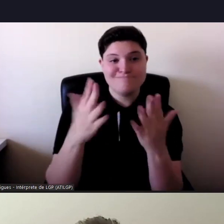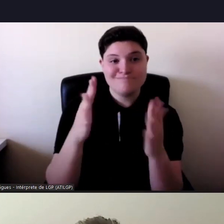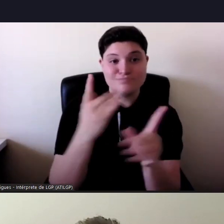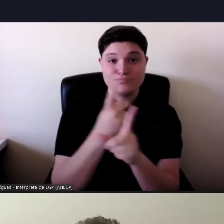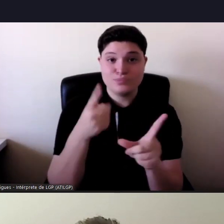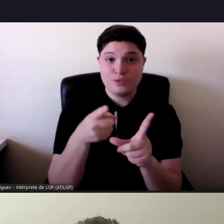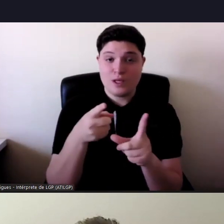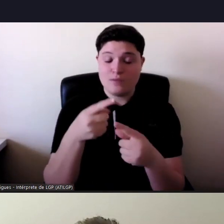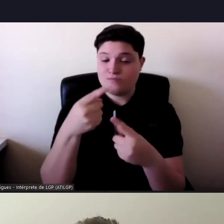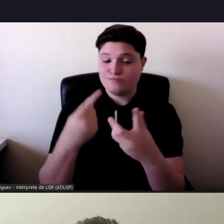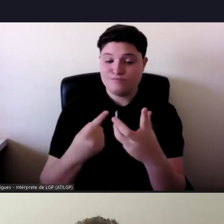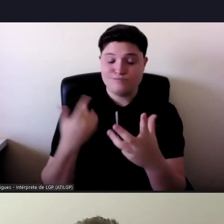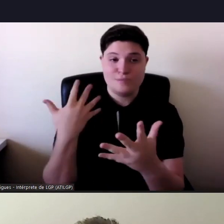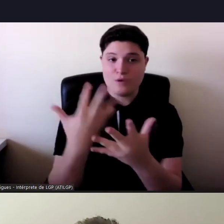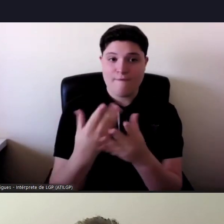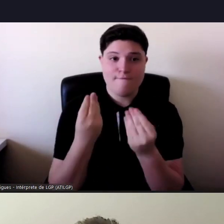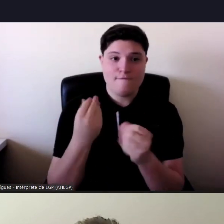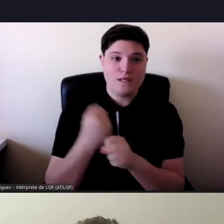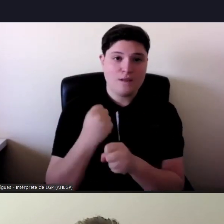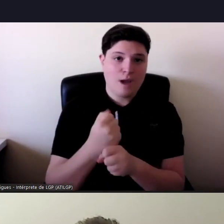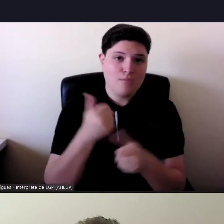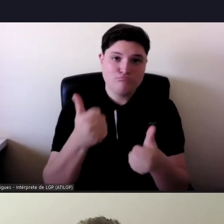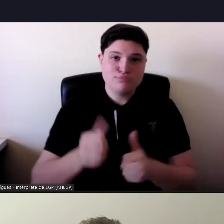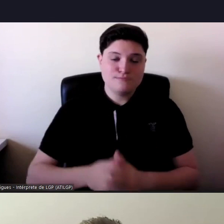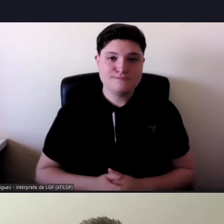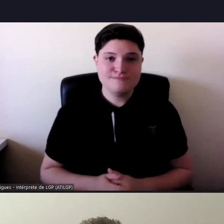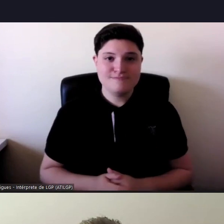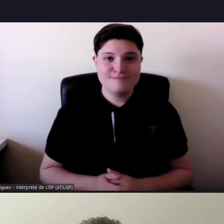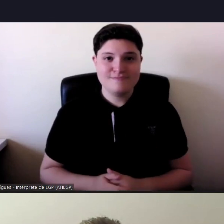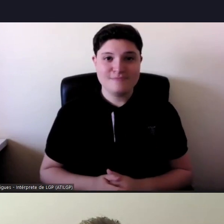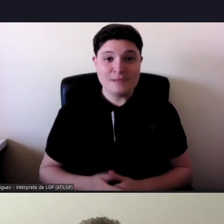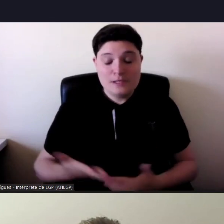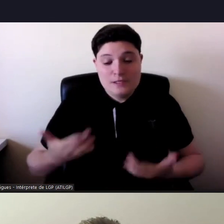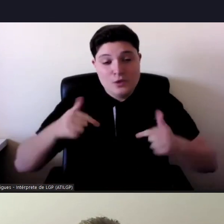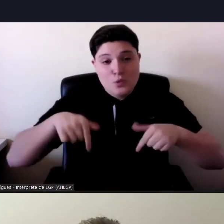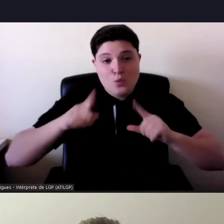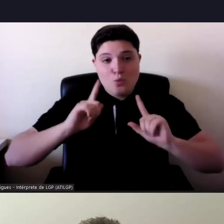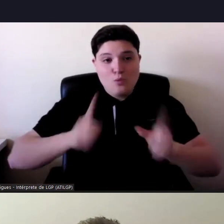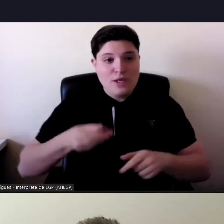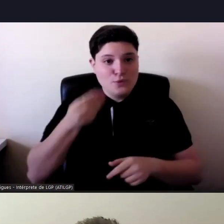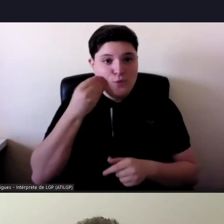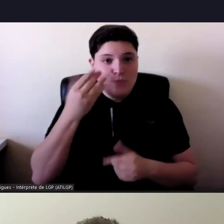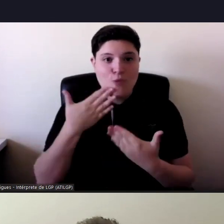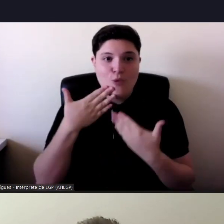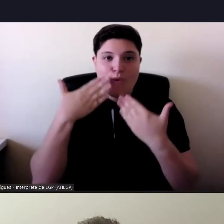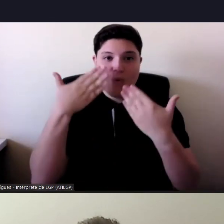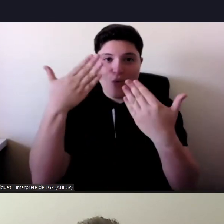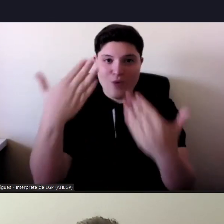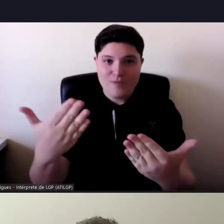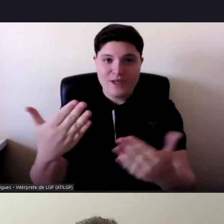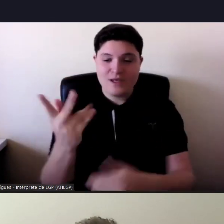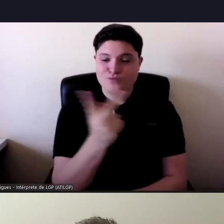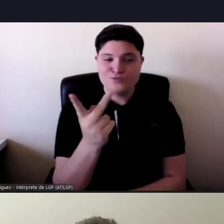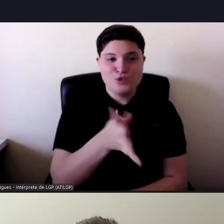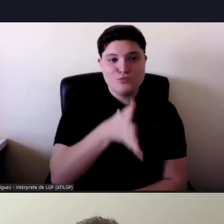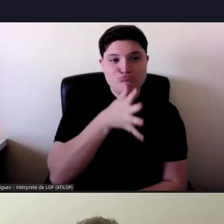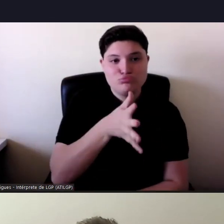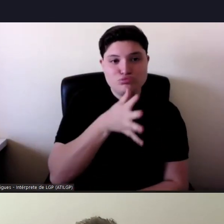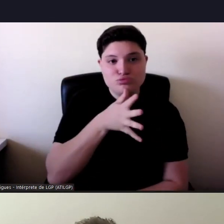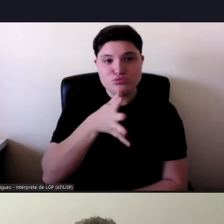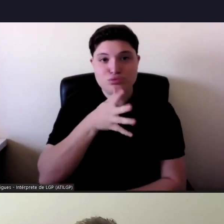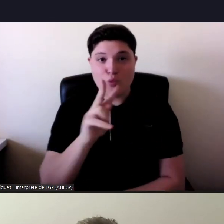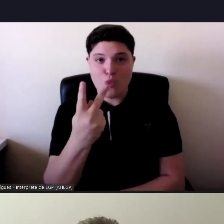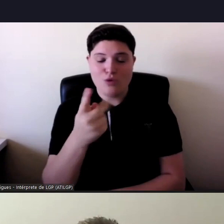iniciativa. Dito isto, permitam-me que comece naturalmente por agradecer aos distintos oradores desta